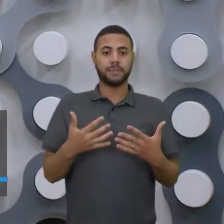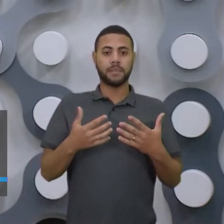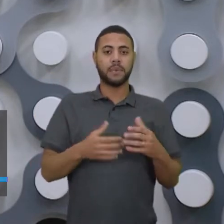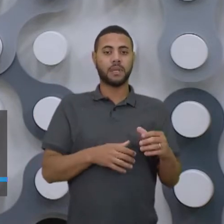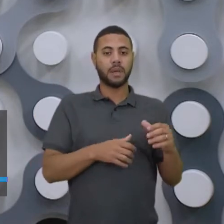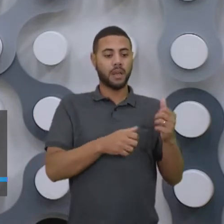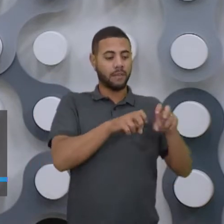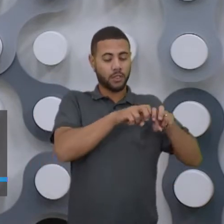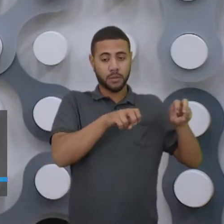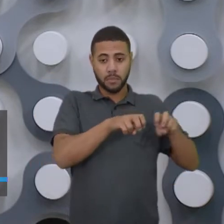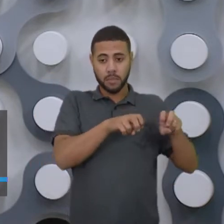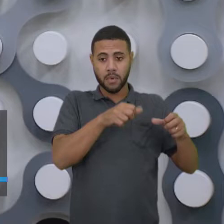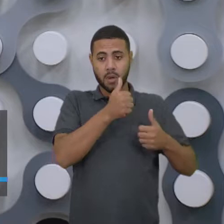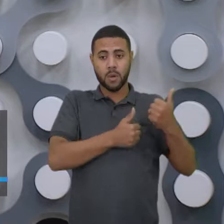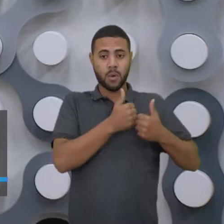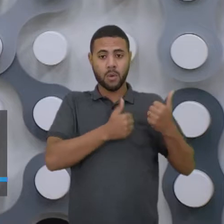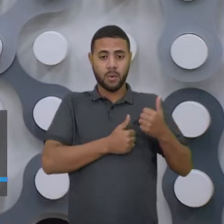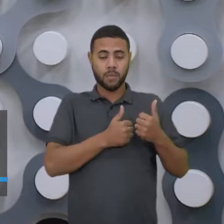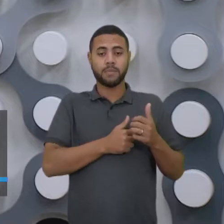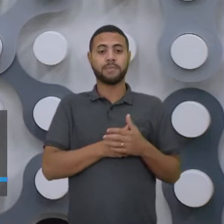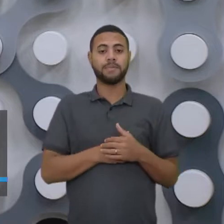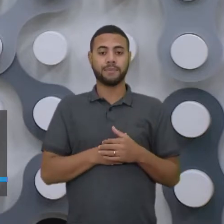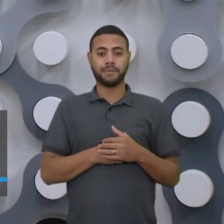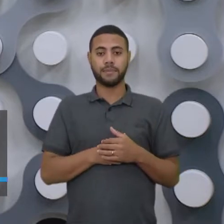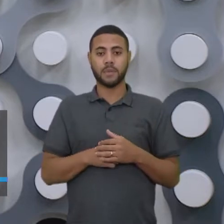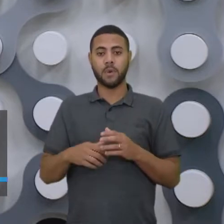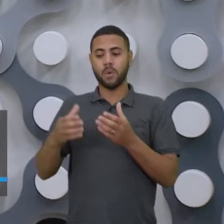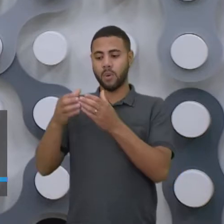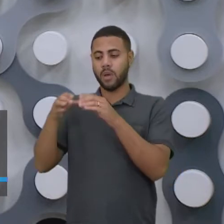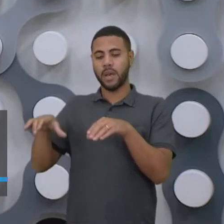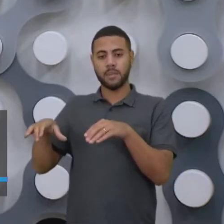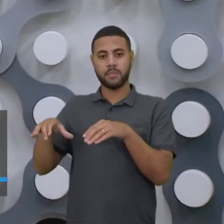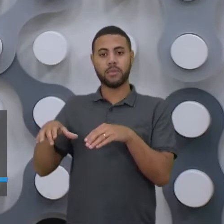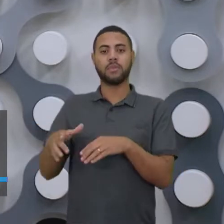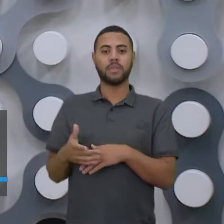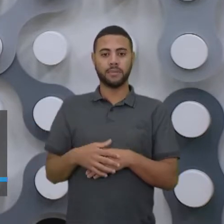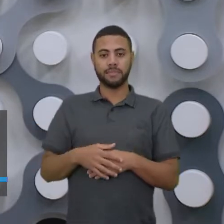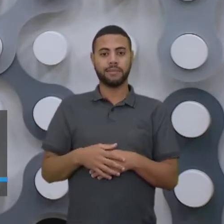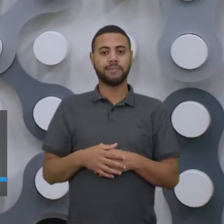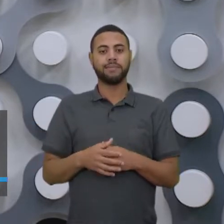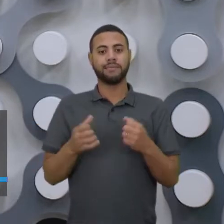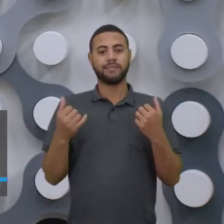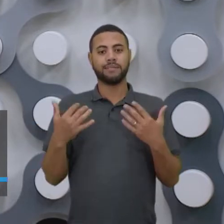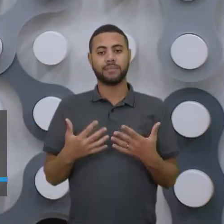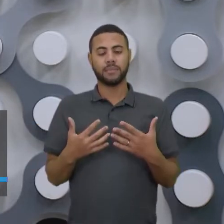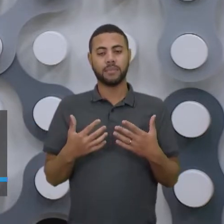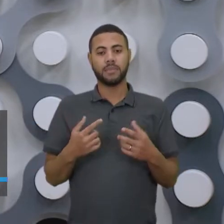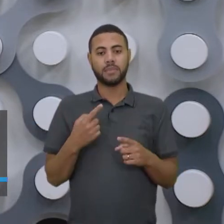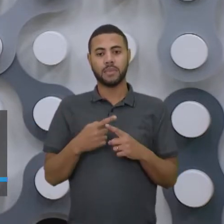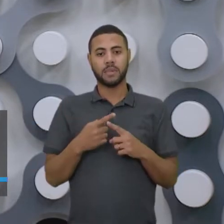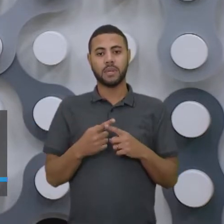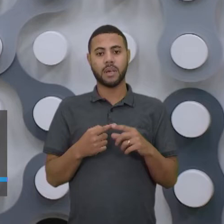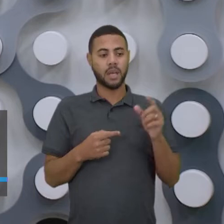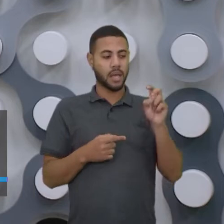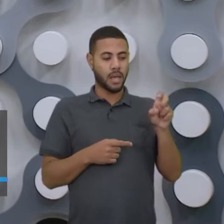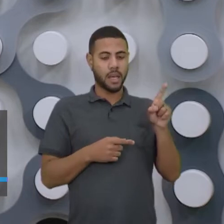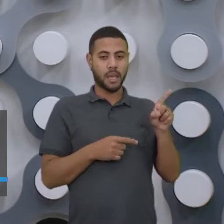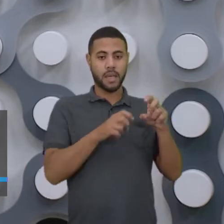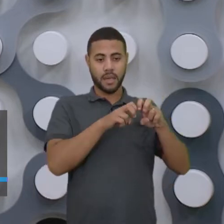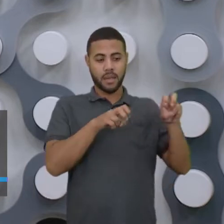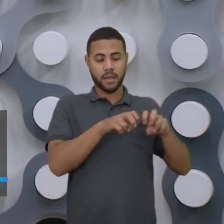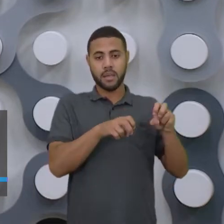Futsal e futebol de 5. Quem que tem visibilidade? Futsal. Quando que o futebol de 5 vai ter visibilidade?